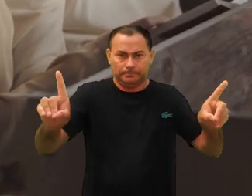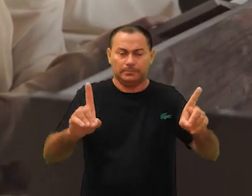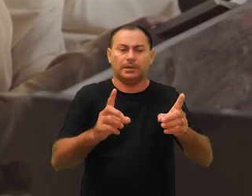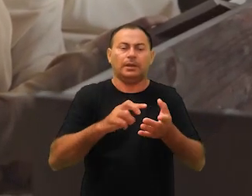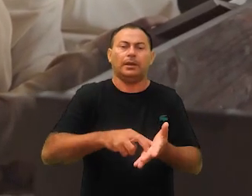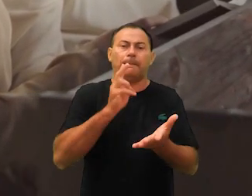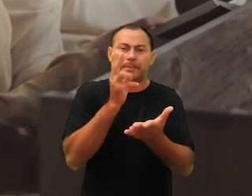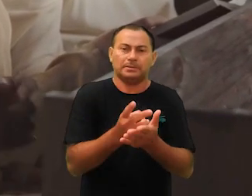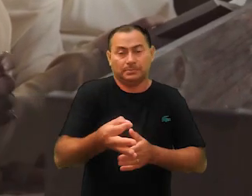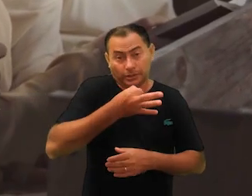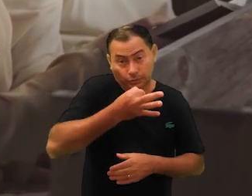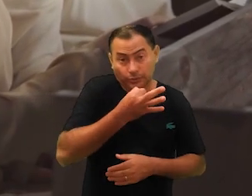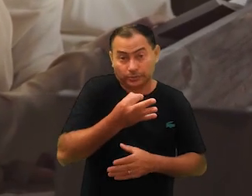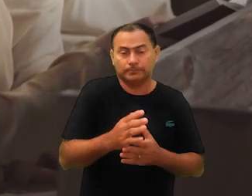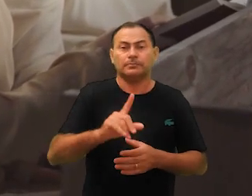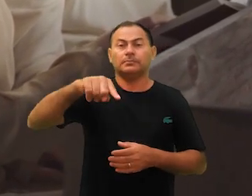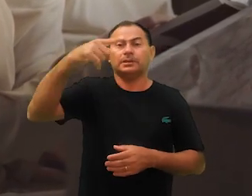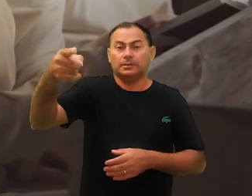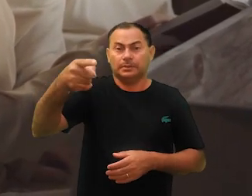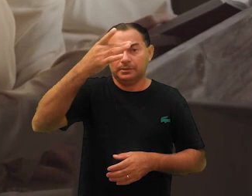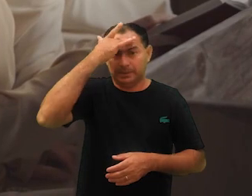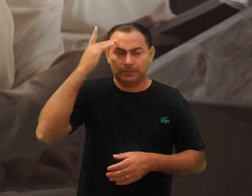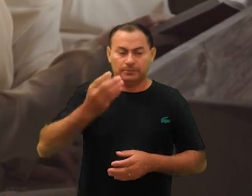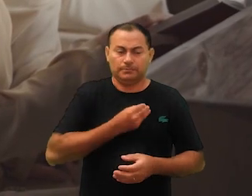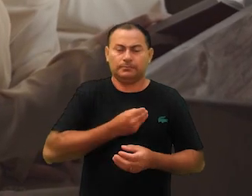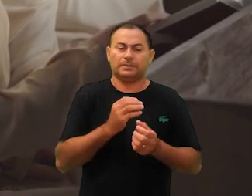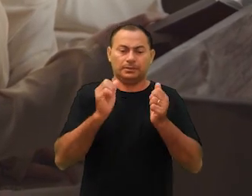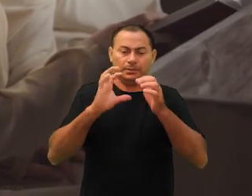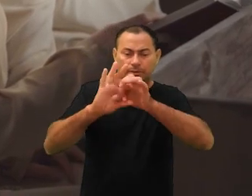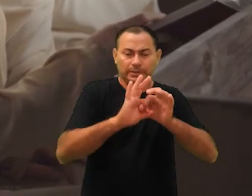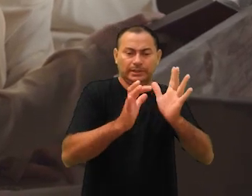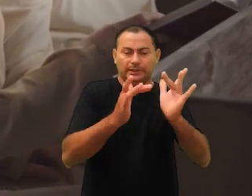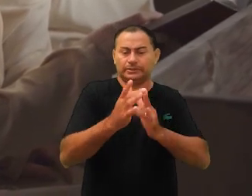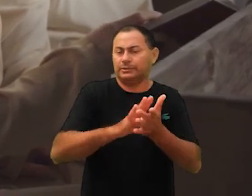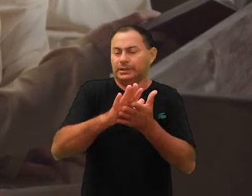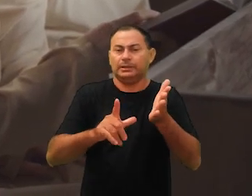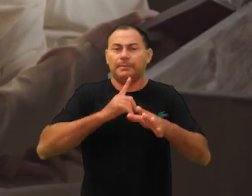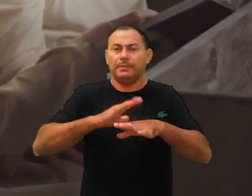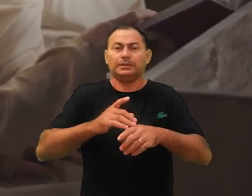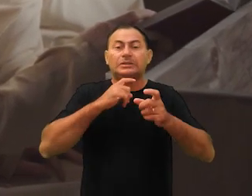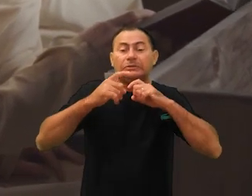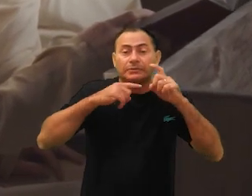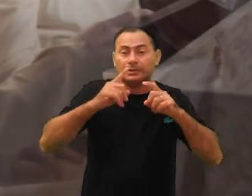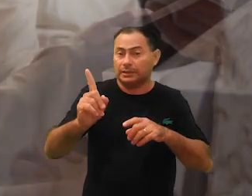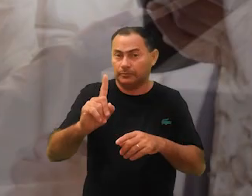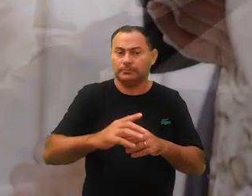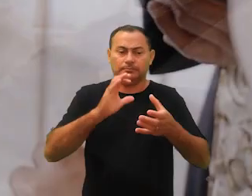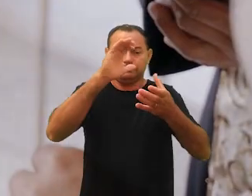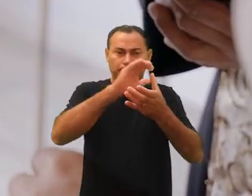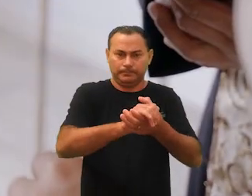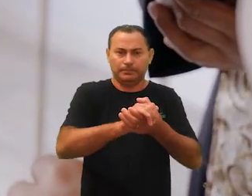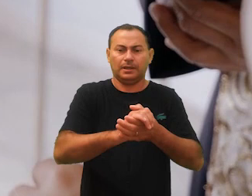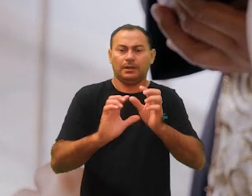divorciados, prevalece a mesma atitude. Depois que a pessoa passa a viver em Cristo, ninguém deve ter mais dúvidas.